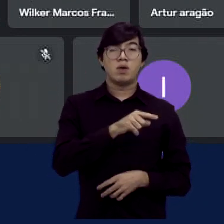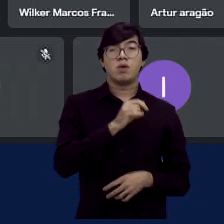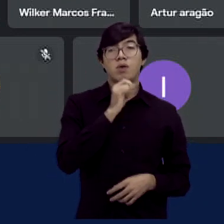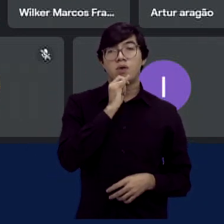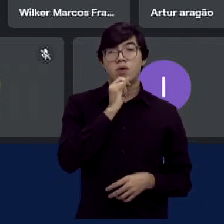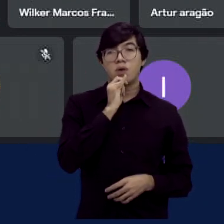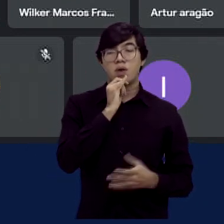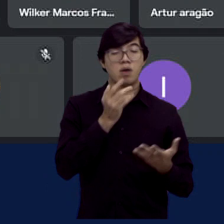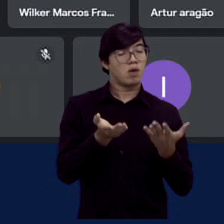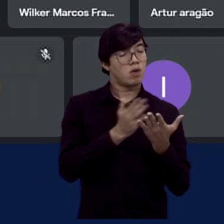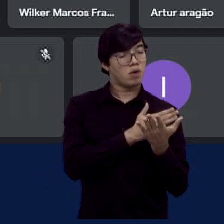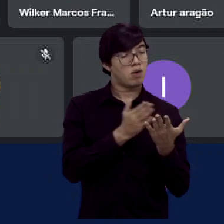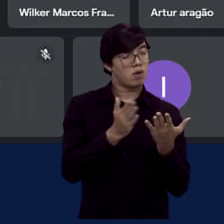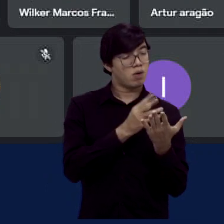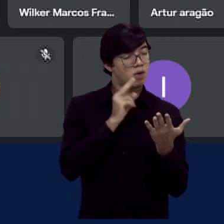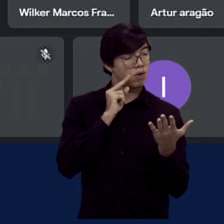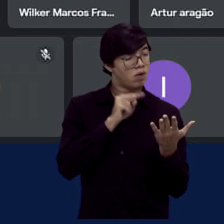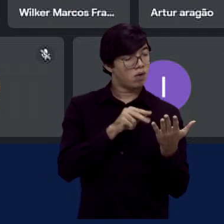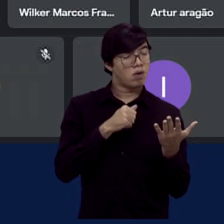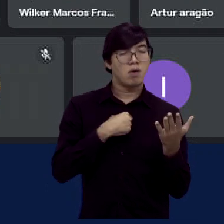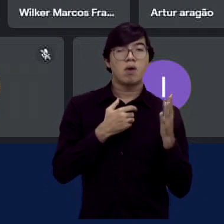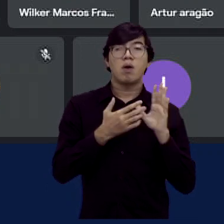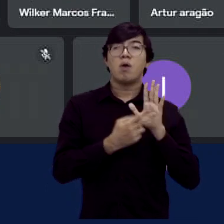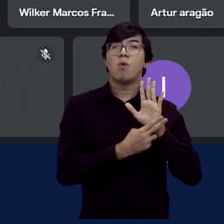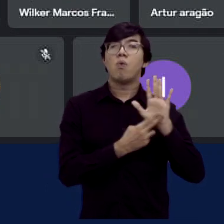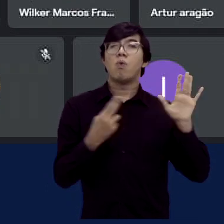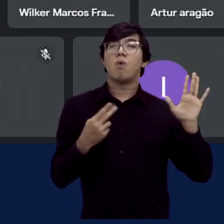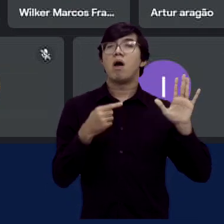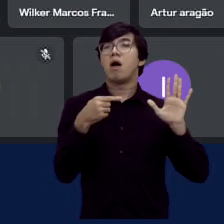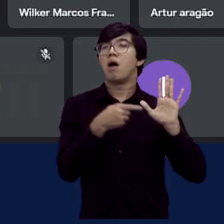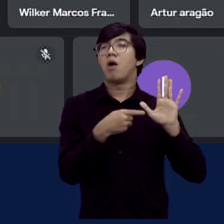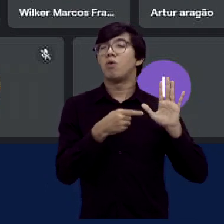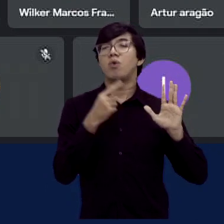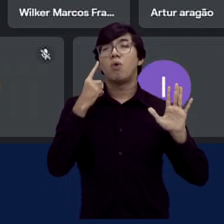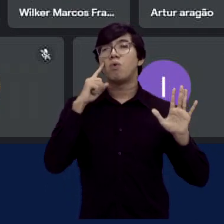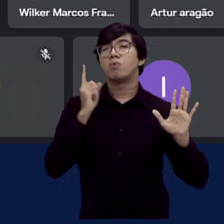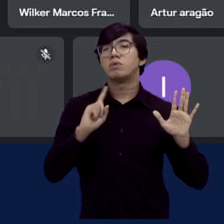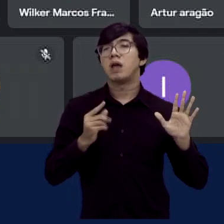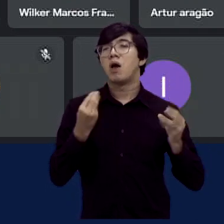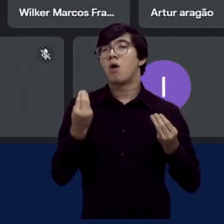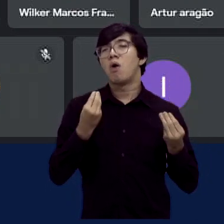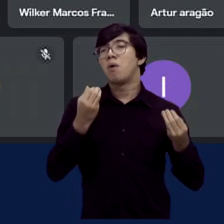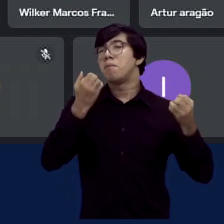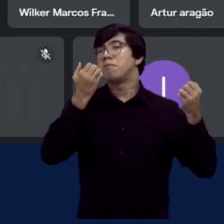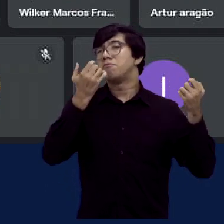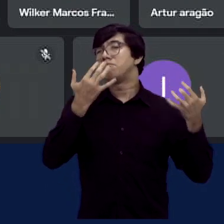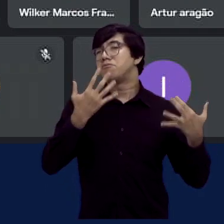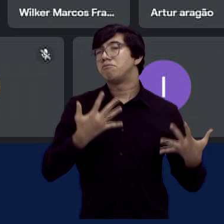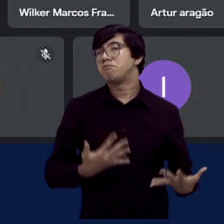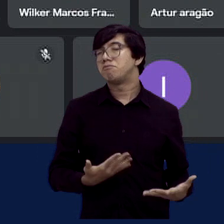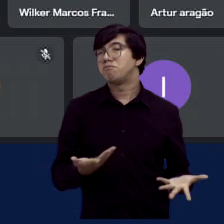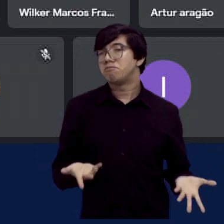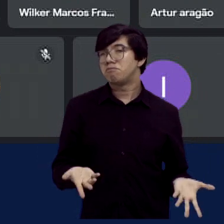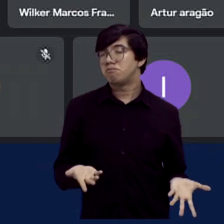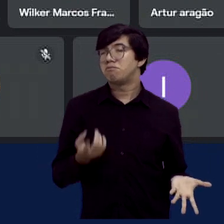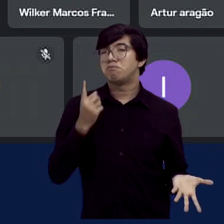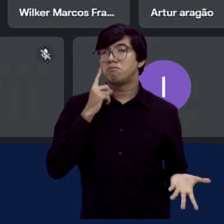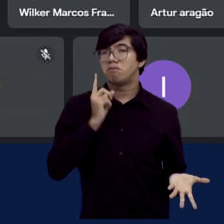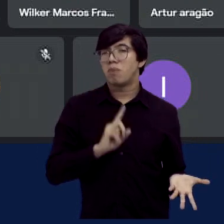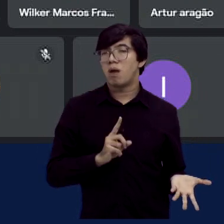coisas que ele queria explicar. E eu ofereci para ele ideias que parecessem histórias em